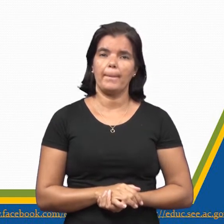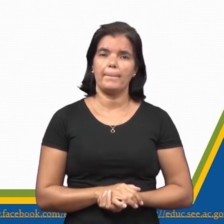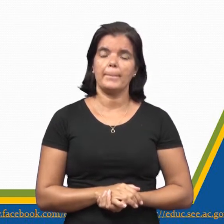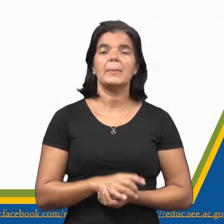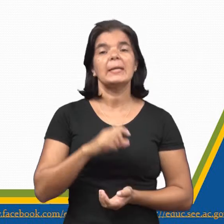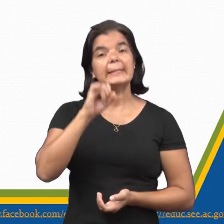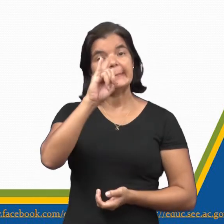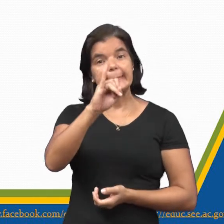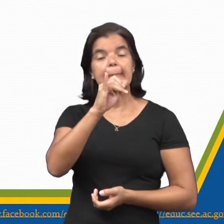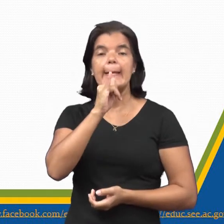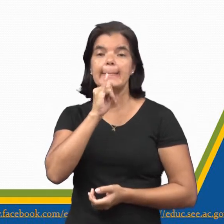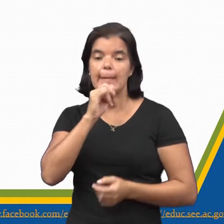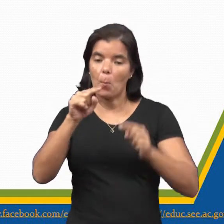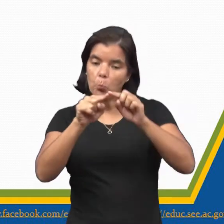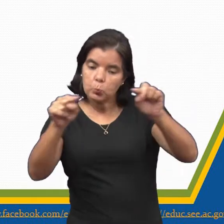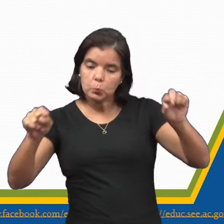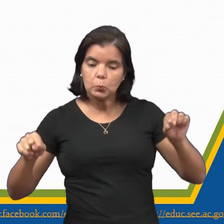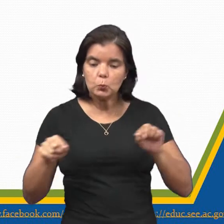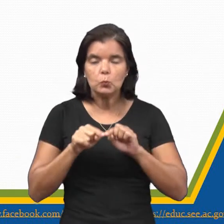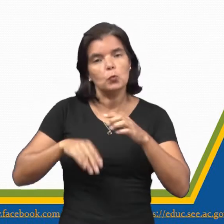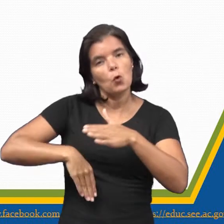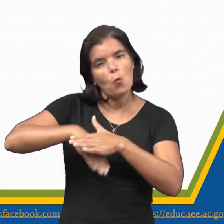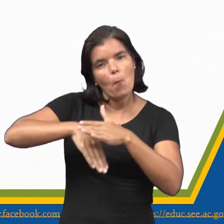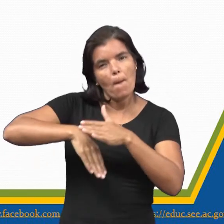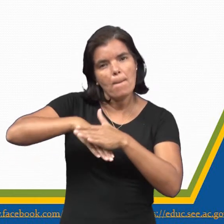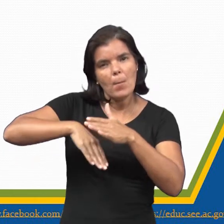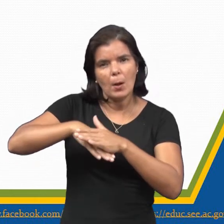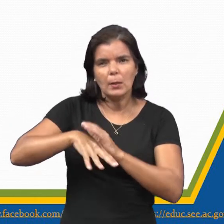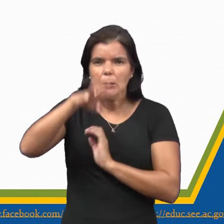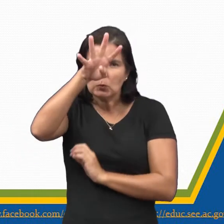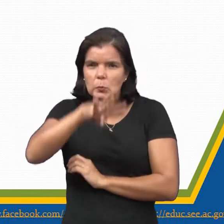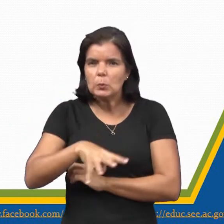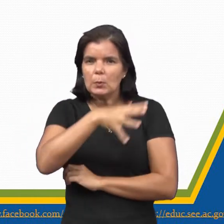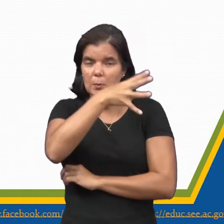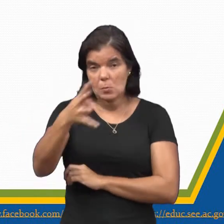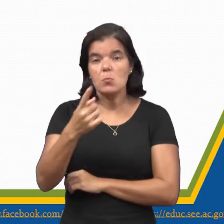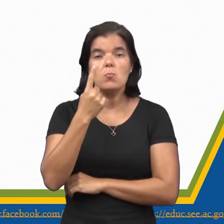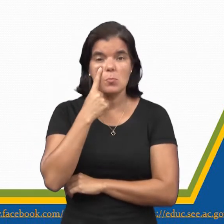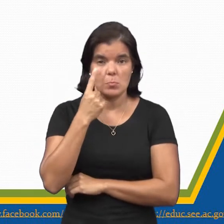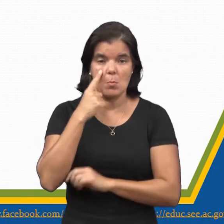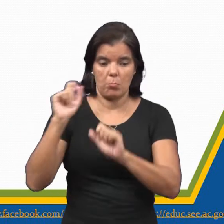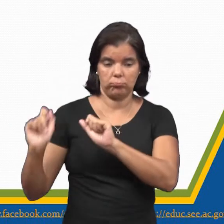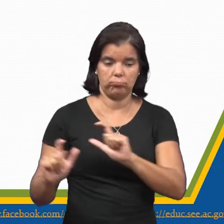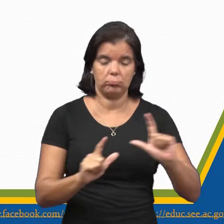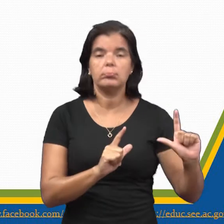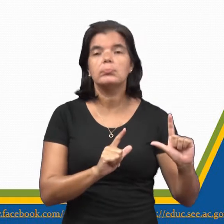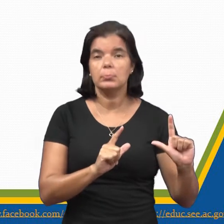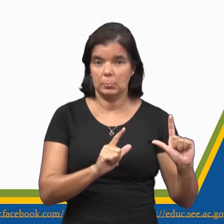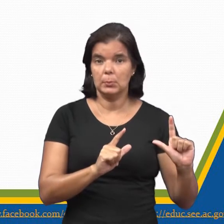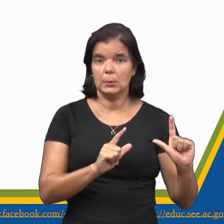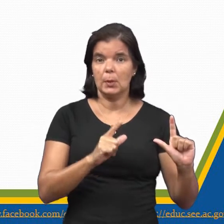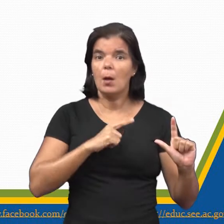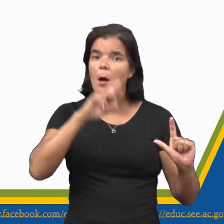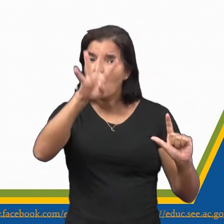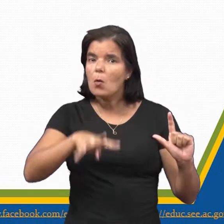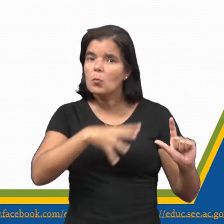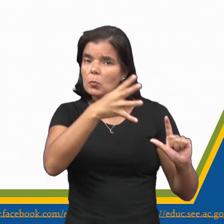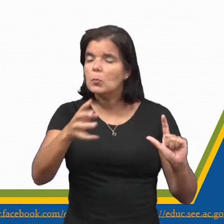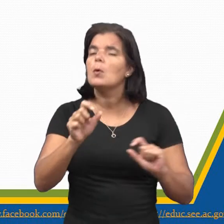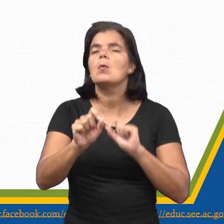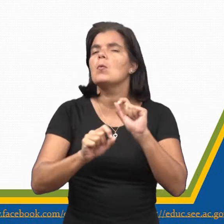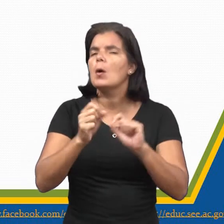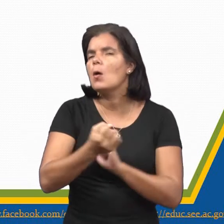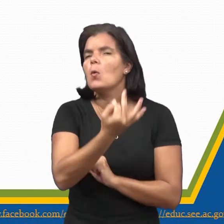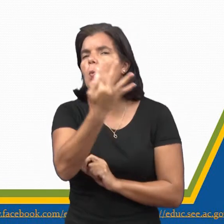Se pegarmos um campo de futebol e colocarmos uma malha quadriculada, como a gente está vendo aqui, a área será equivalente